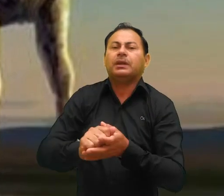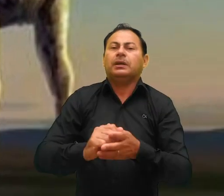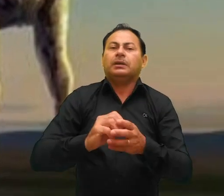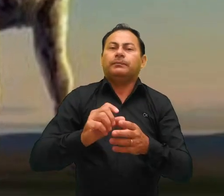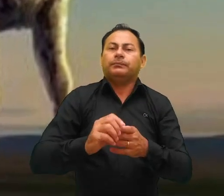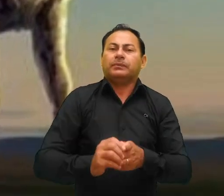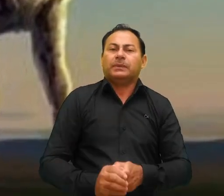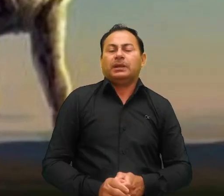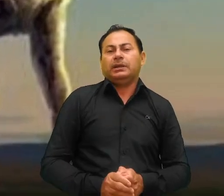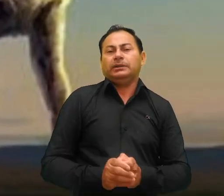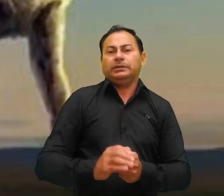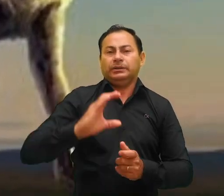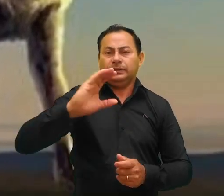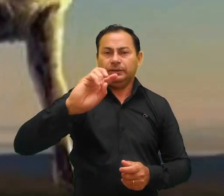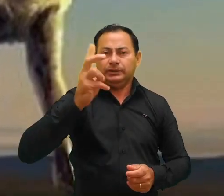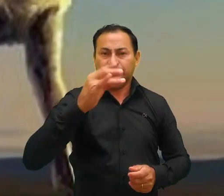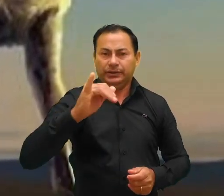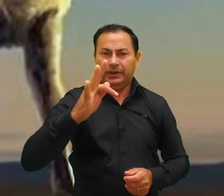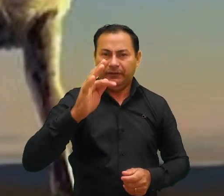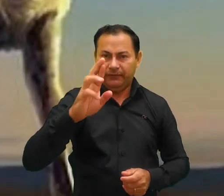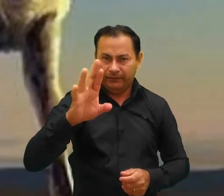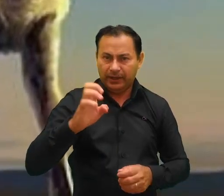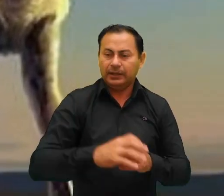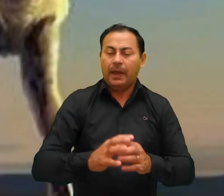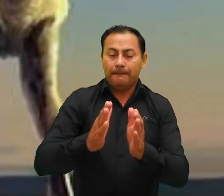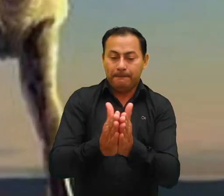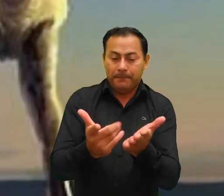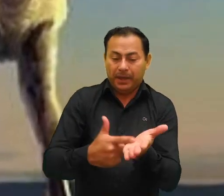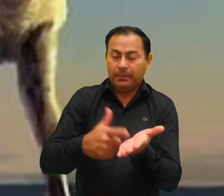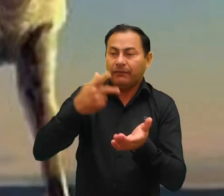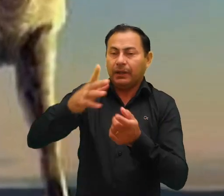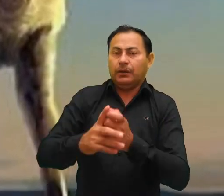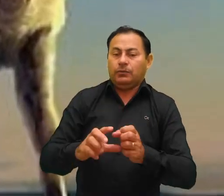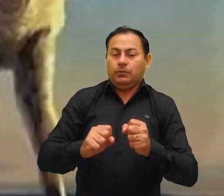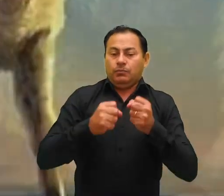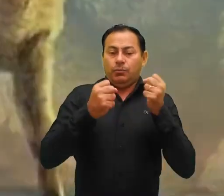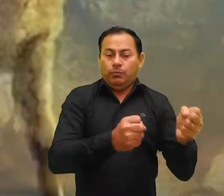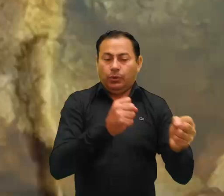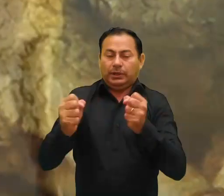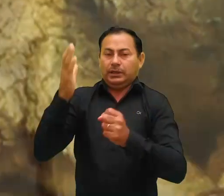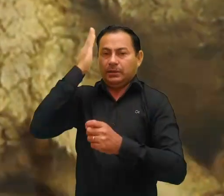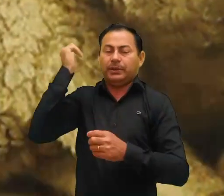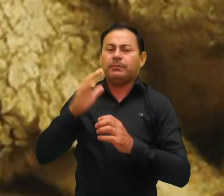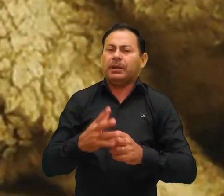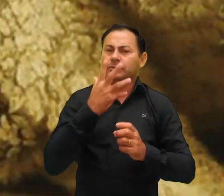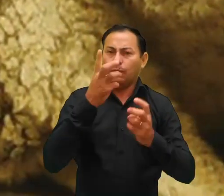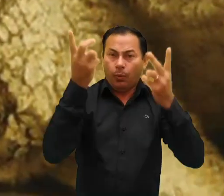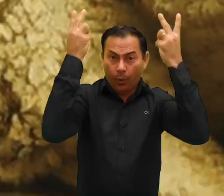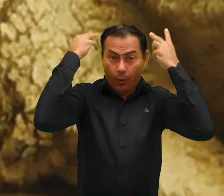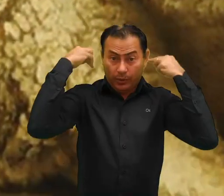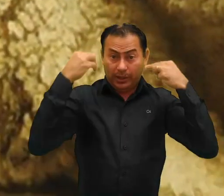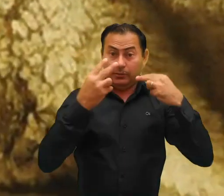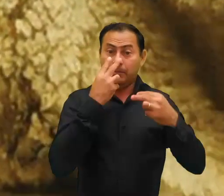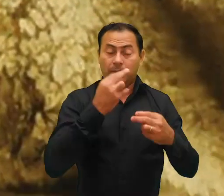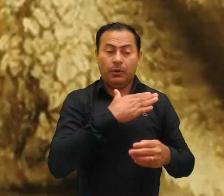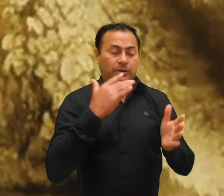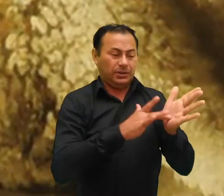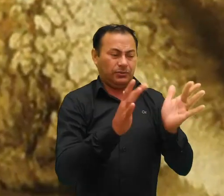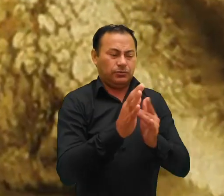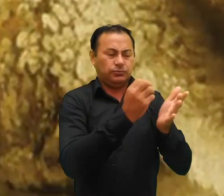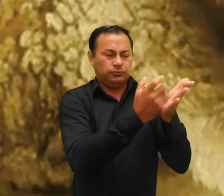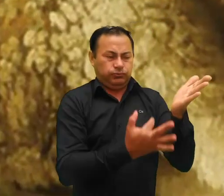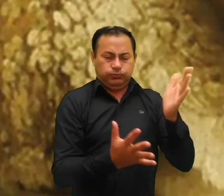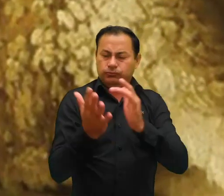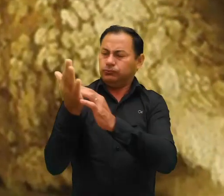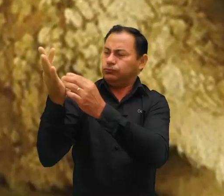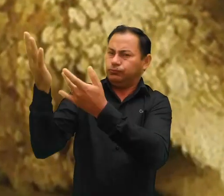Bíblia representam poder e olhos, sabedoria. Por isso João está dizendo que o cordeiro que parecia ter sido morto é uma expressão completa do